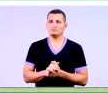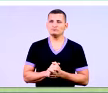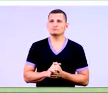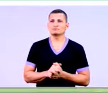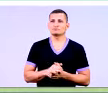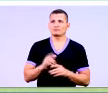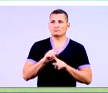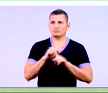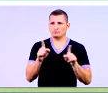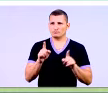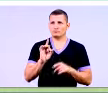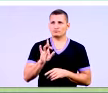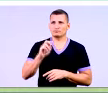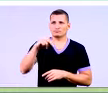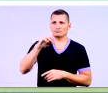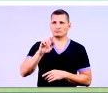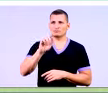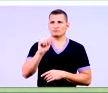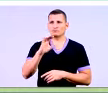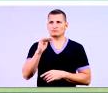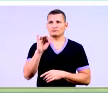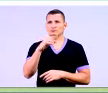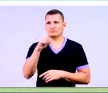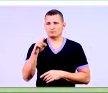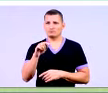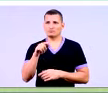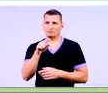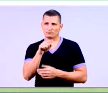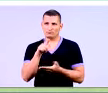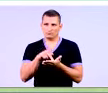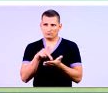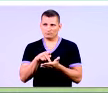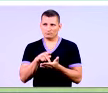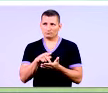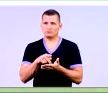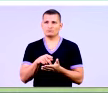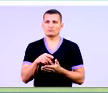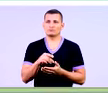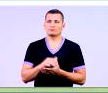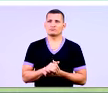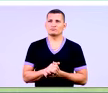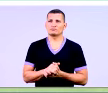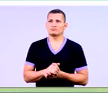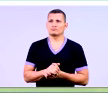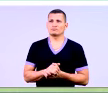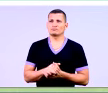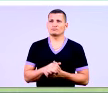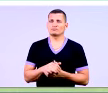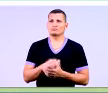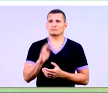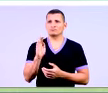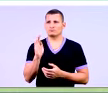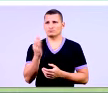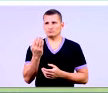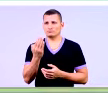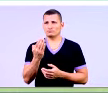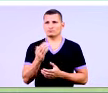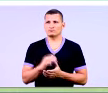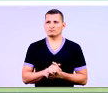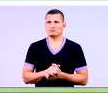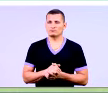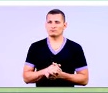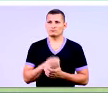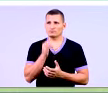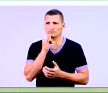nega verdadeiro eu estou negando verdadeiro que eu tenho um falso se eu estou